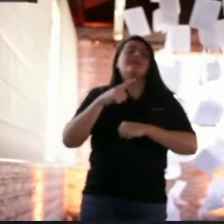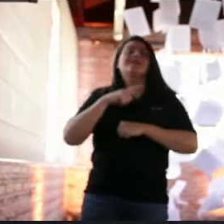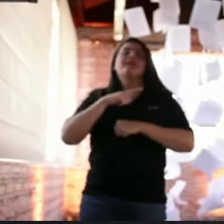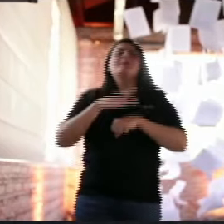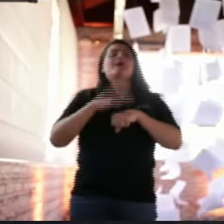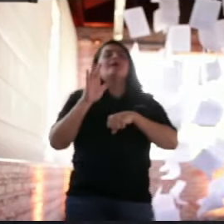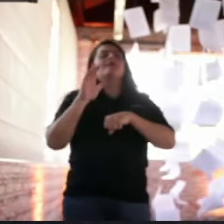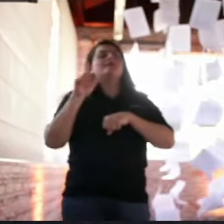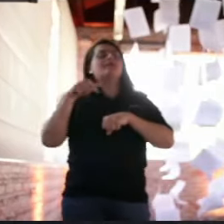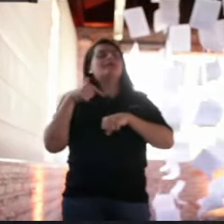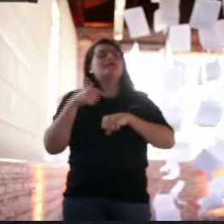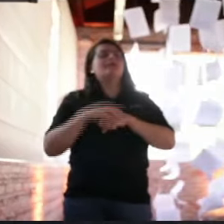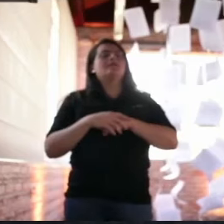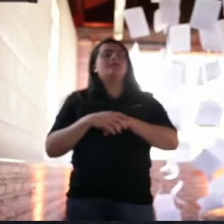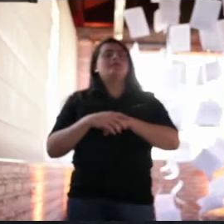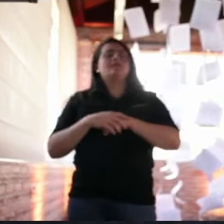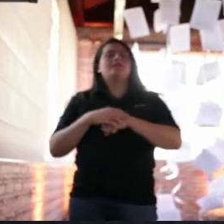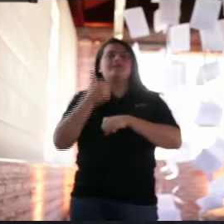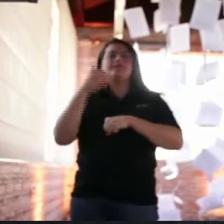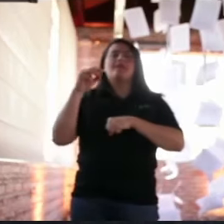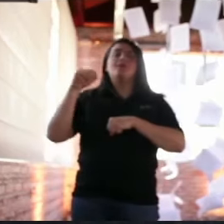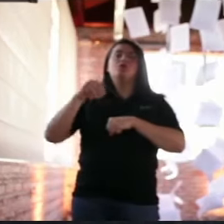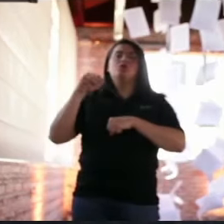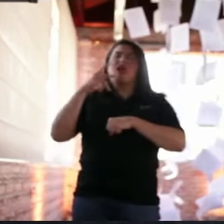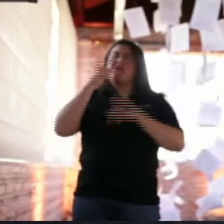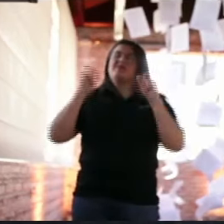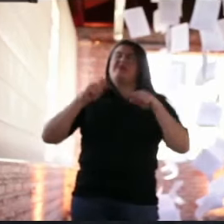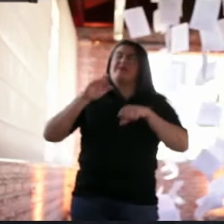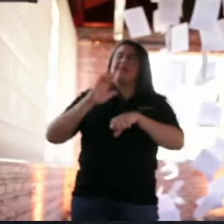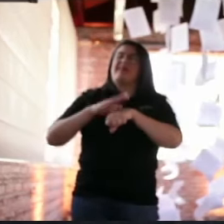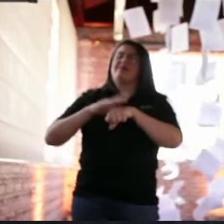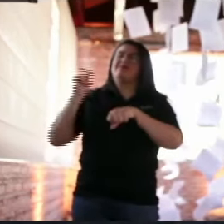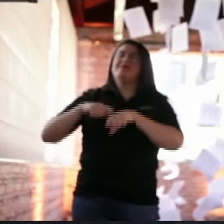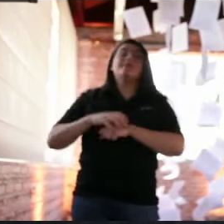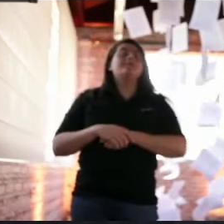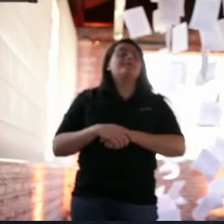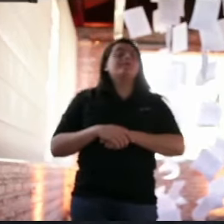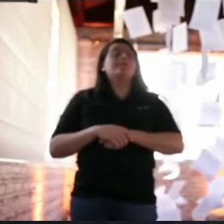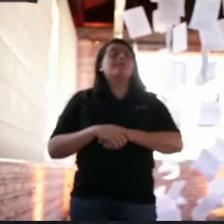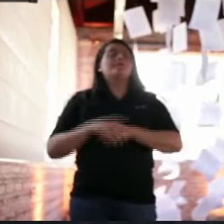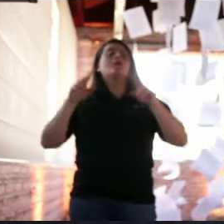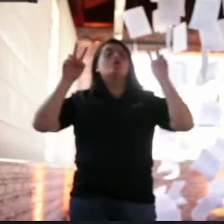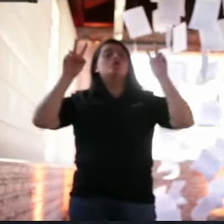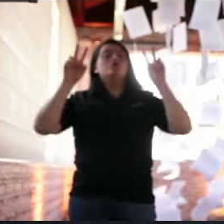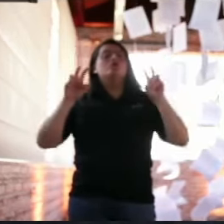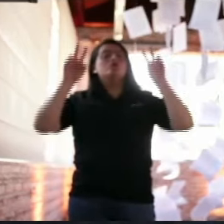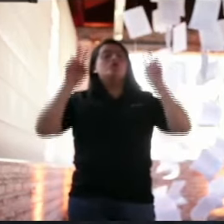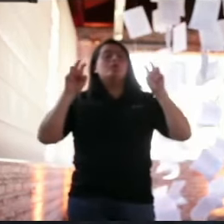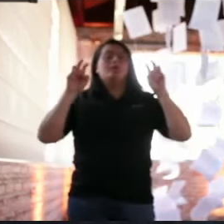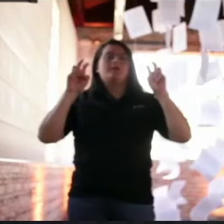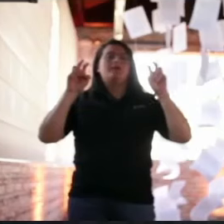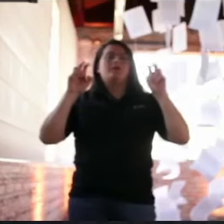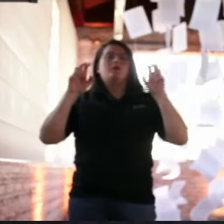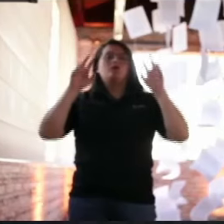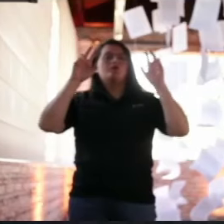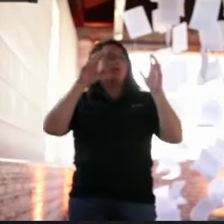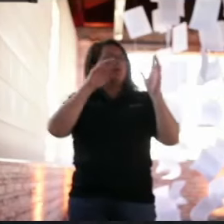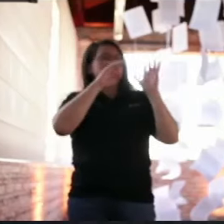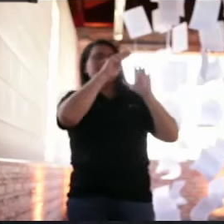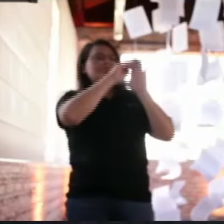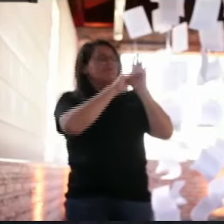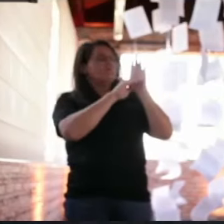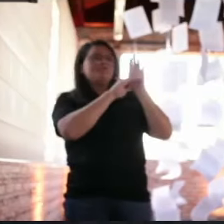mais 10 minutos acho que dá tempo sobre a questão dos manuais de instruções né como